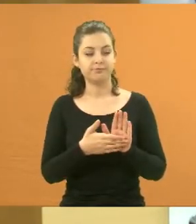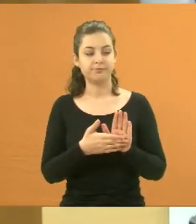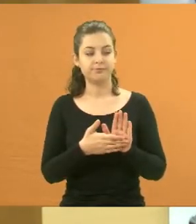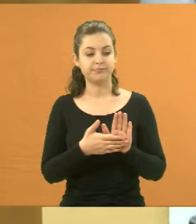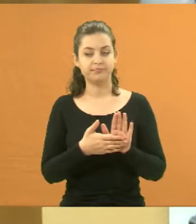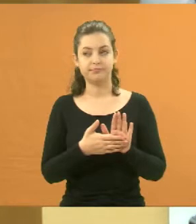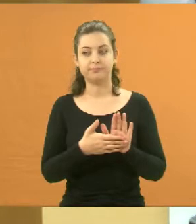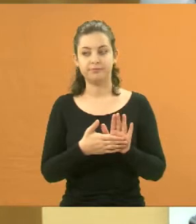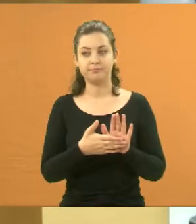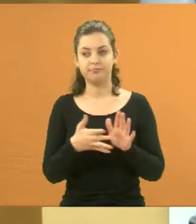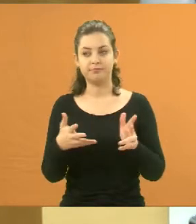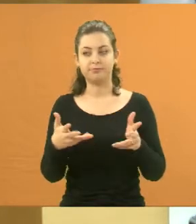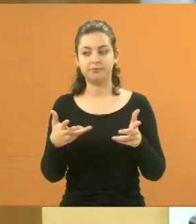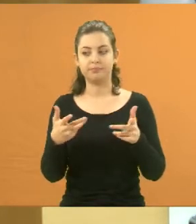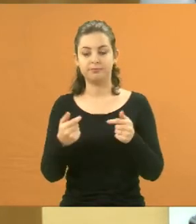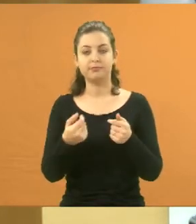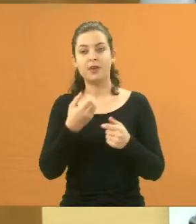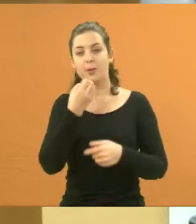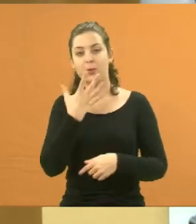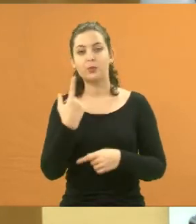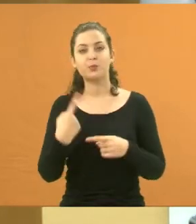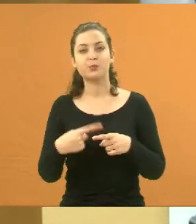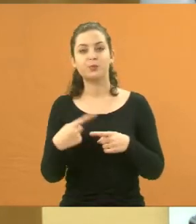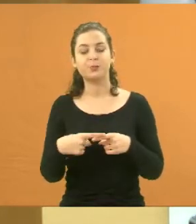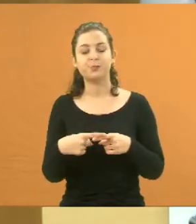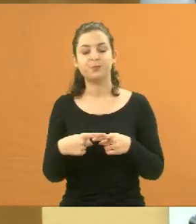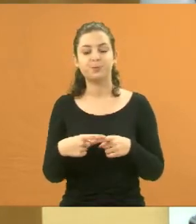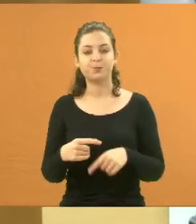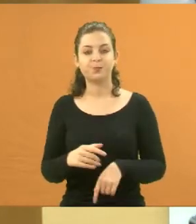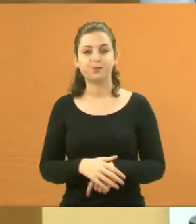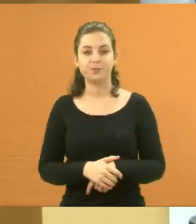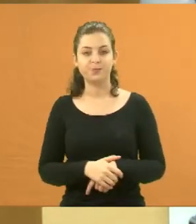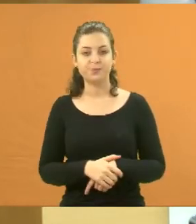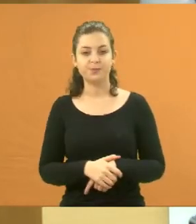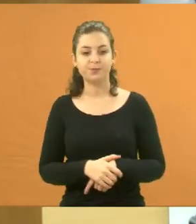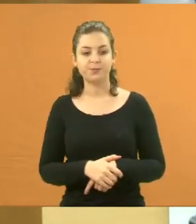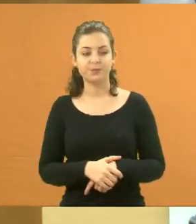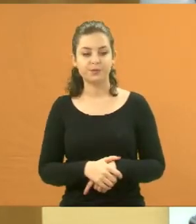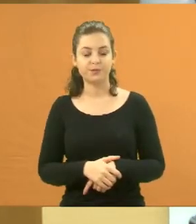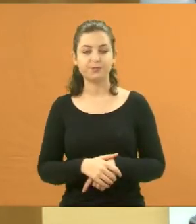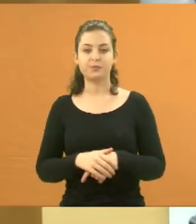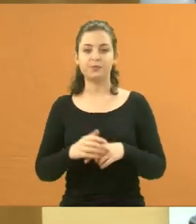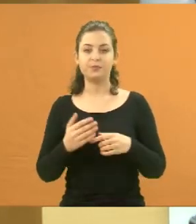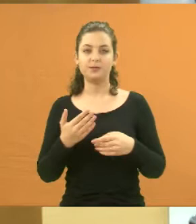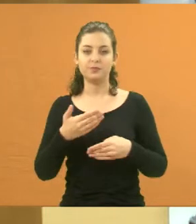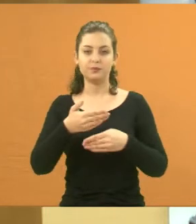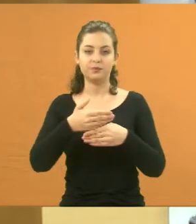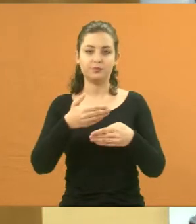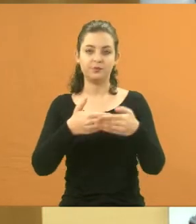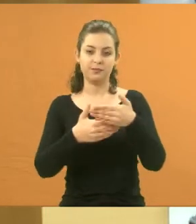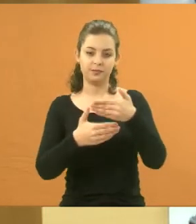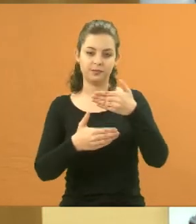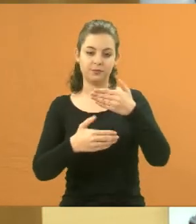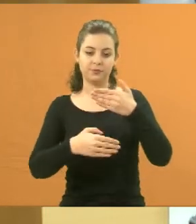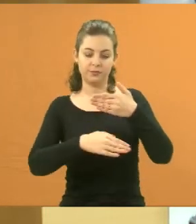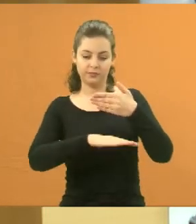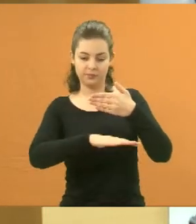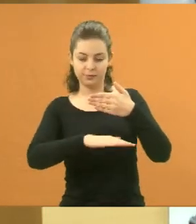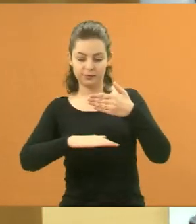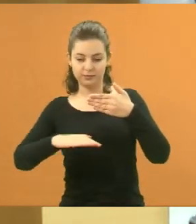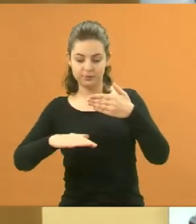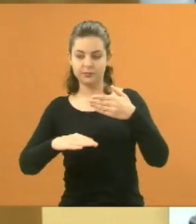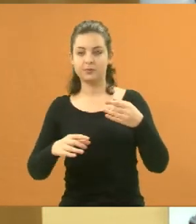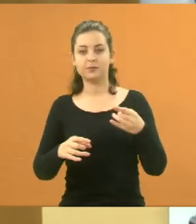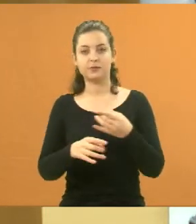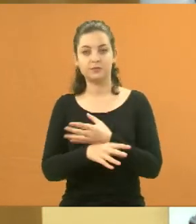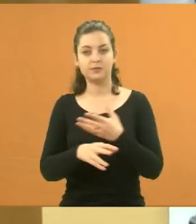eu acho muito vantajoso porque vai, de alguma forma ou de outra, fazendo o muro, fazendo a calçada,